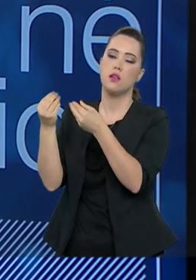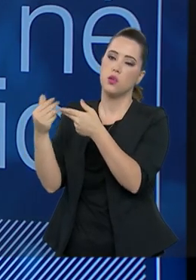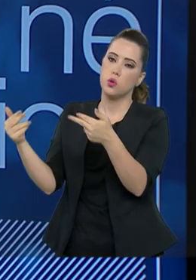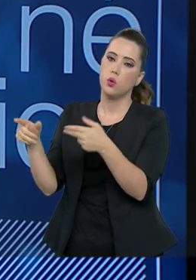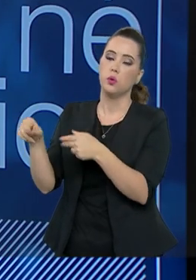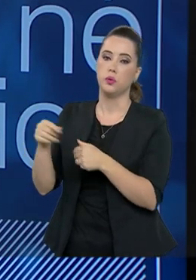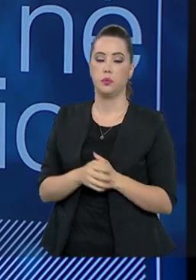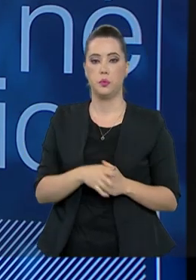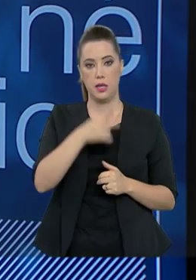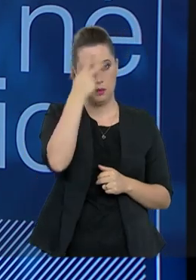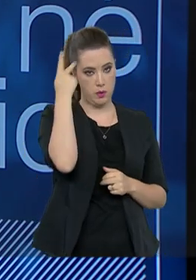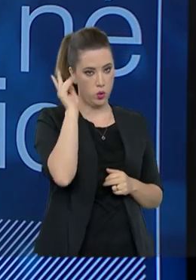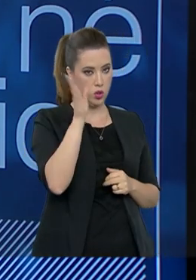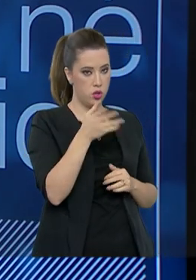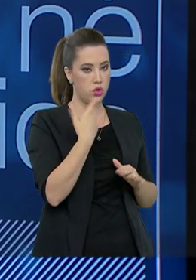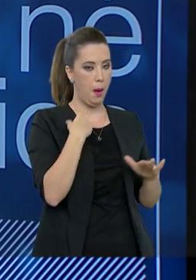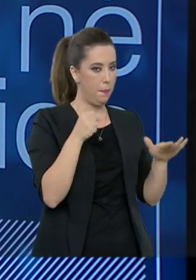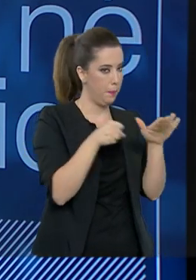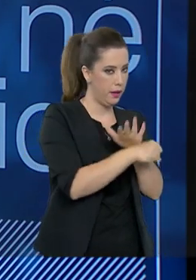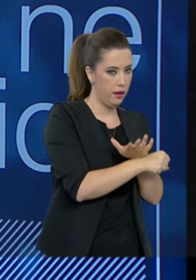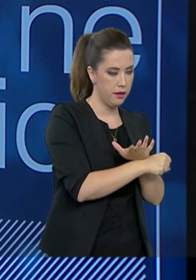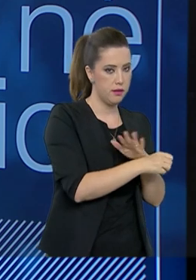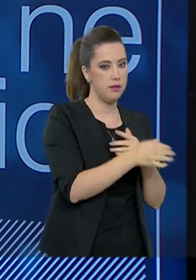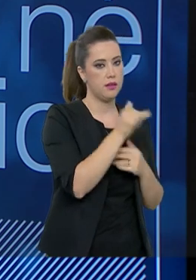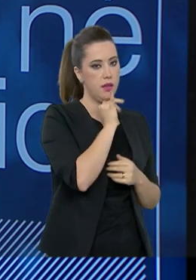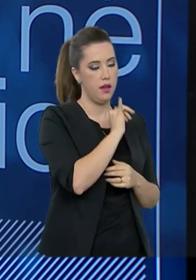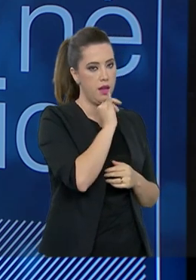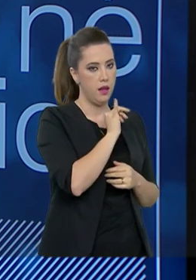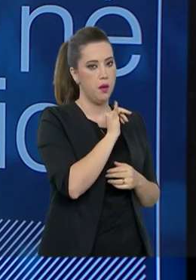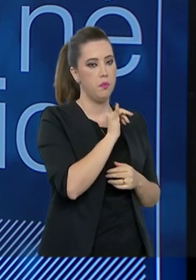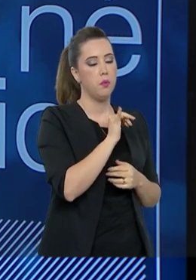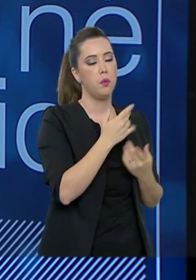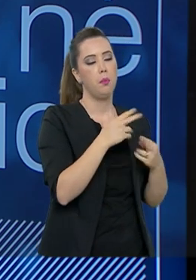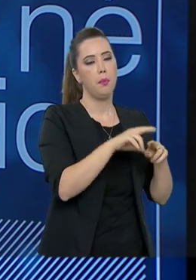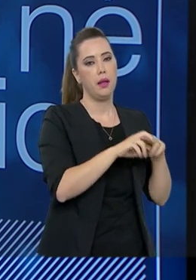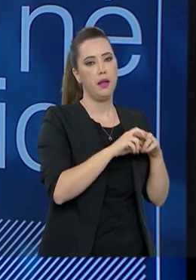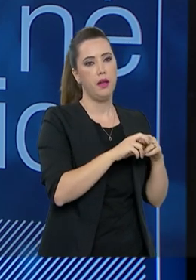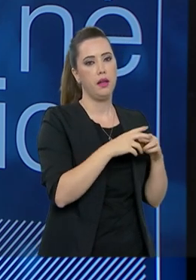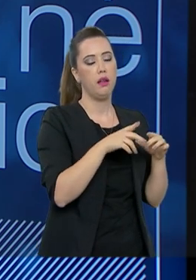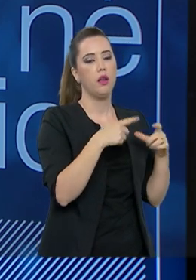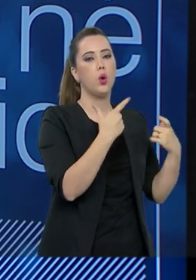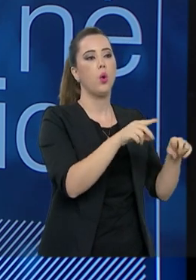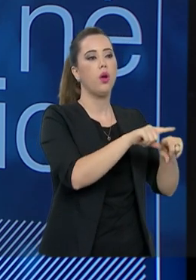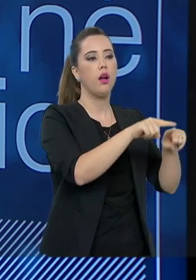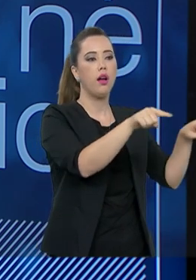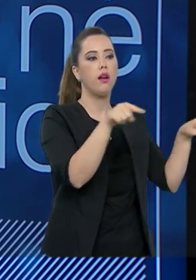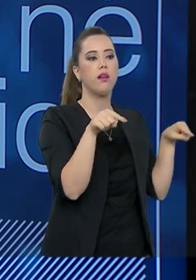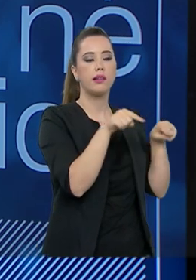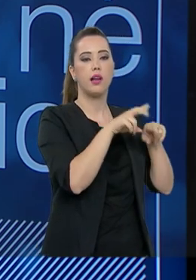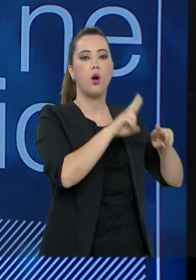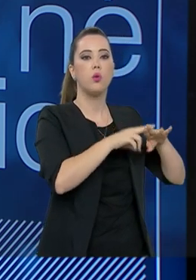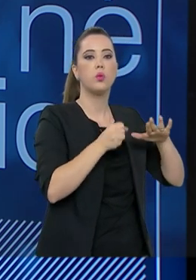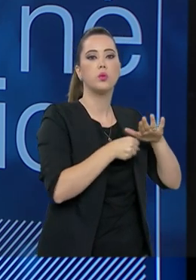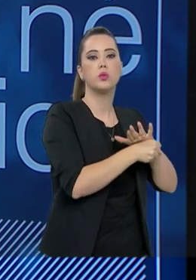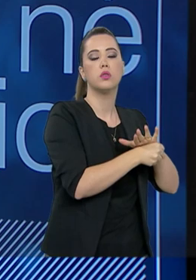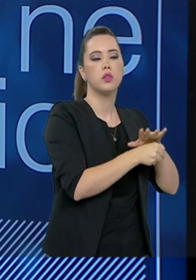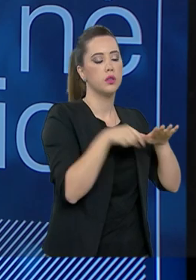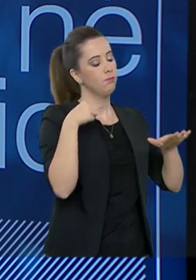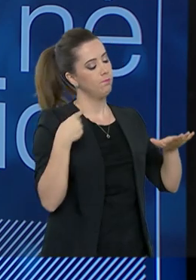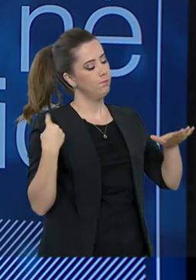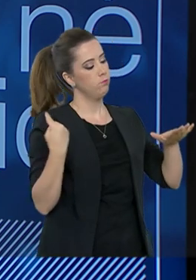Dos condenados, por exemplo, a coleta tem sido feita predominantemente em presídios, né, porque a gente tinha um passivo